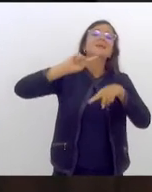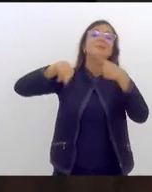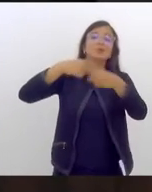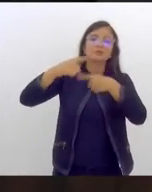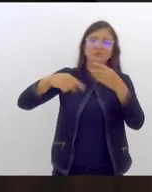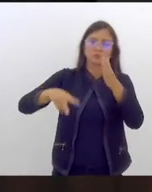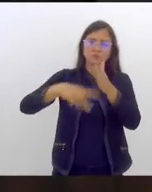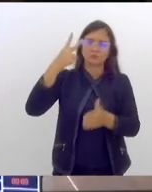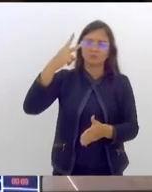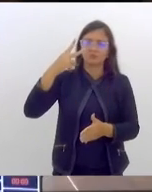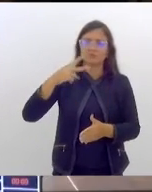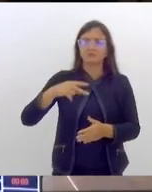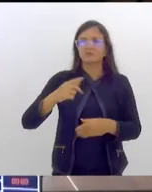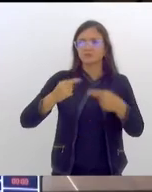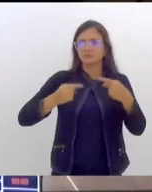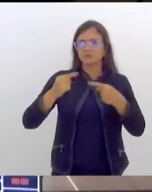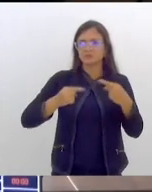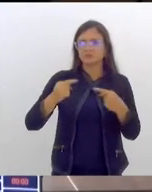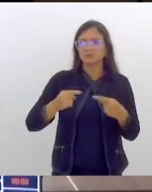discussão